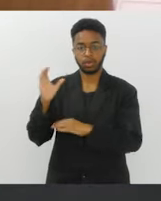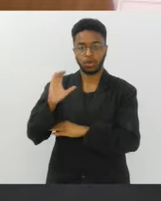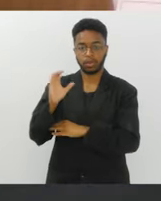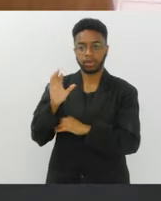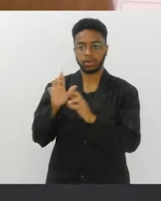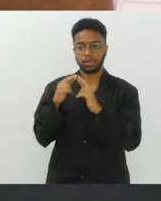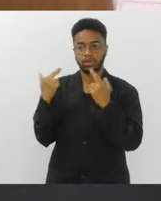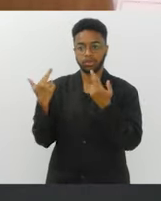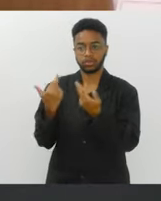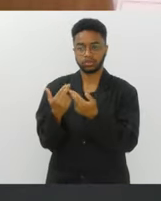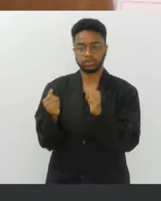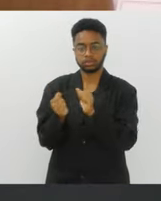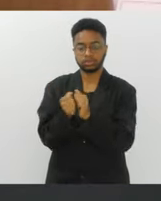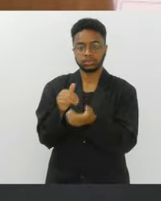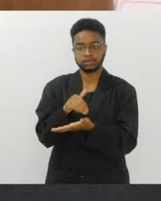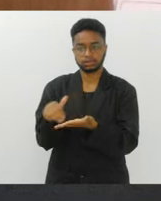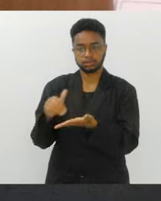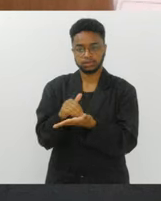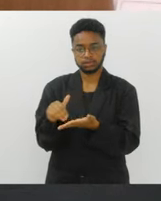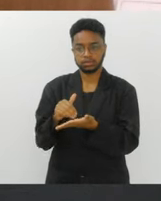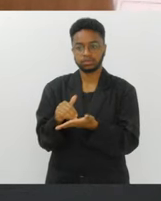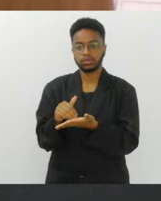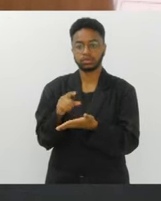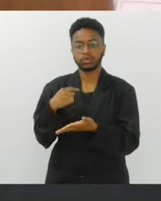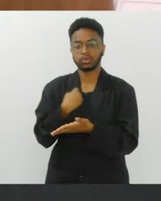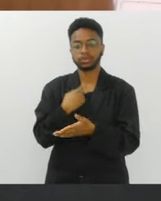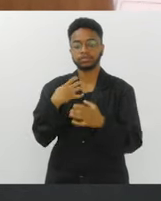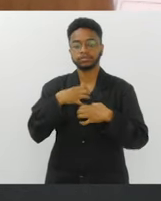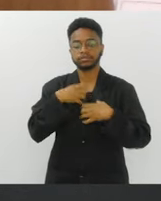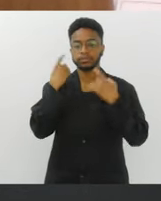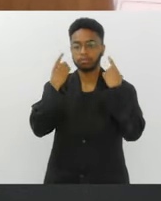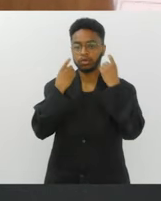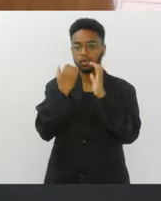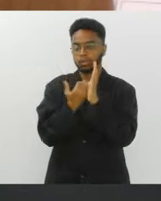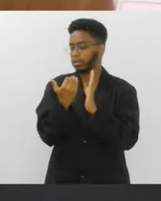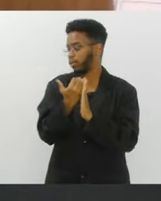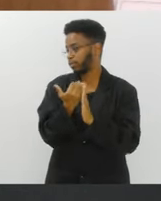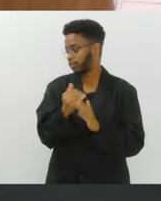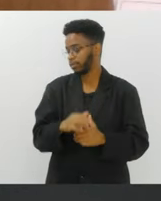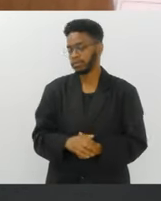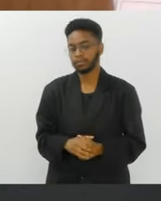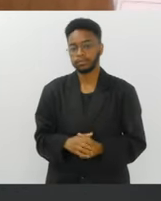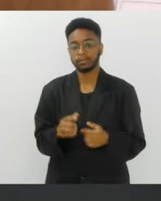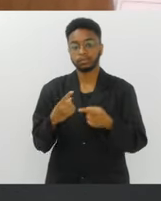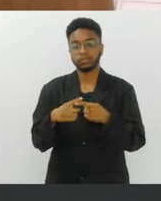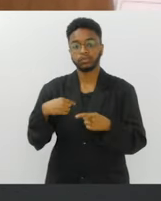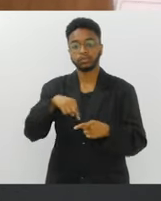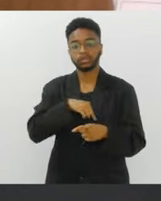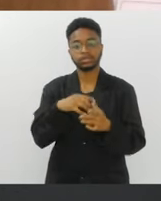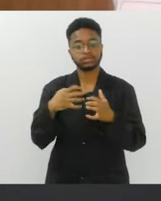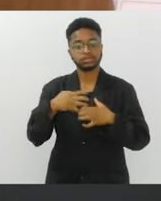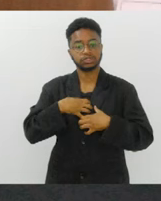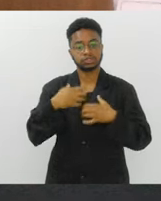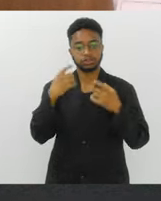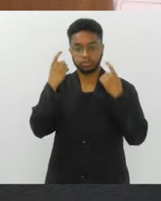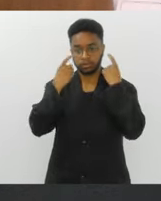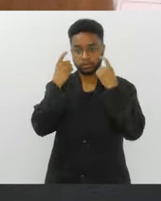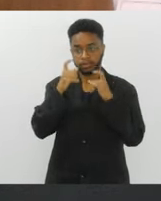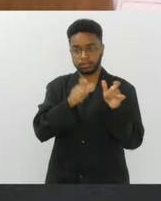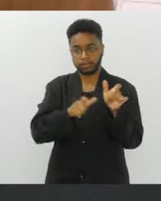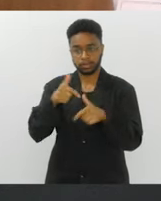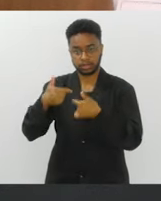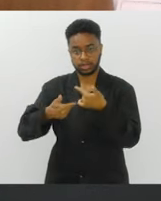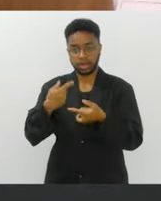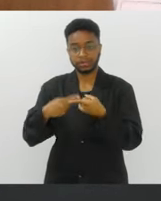secretaria, onde a gente ficou mais preocupado ainda, né? A gente se preocupa com o trabalhador. Sem empresa, não